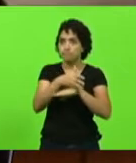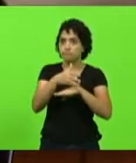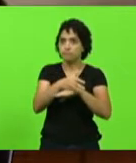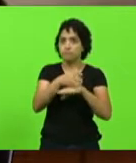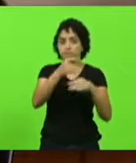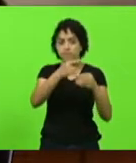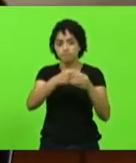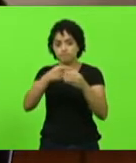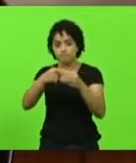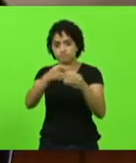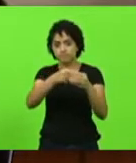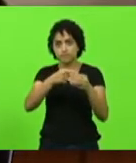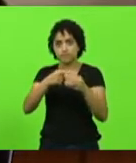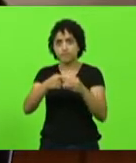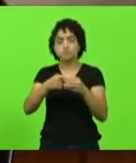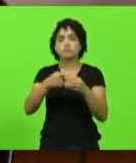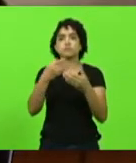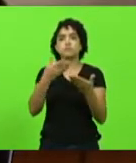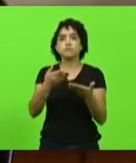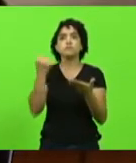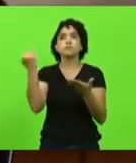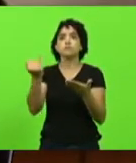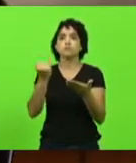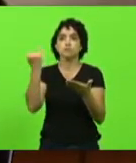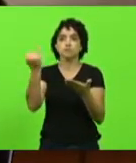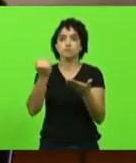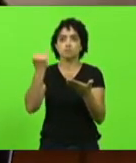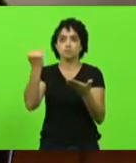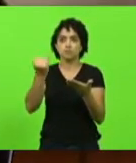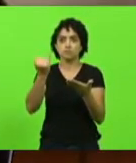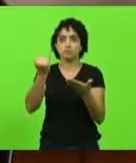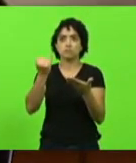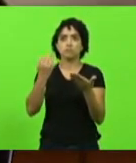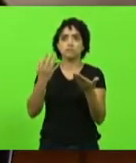municípios, a importância que tem para vir